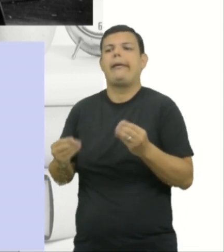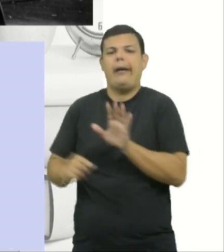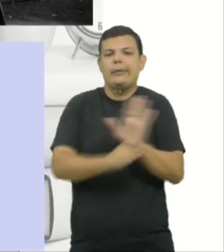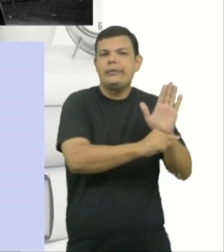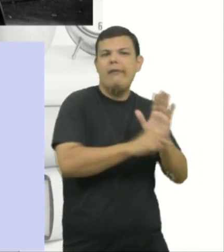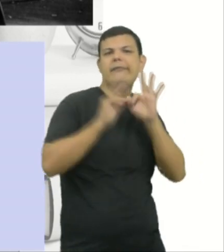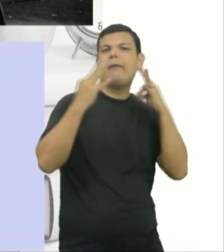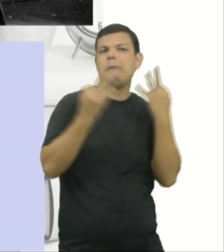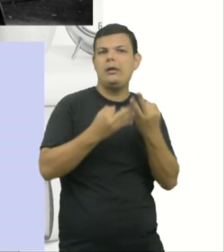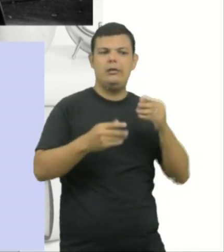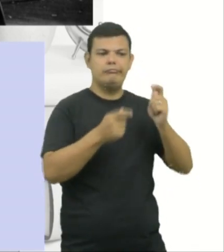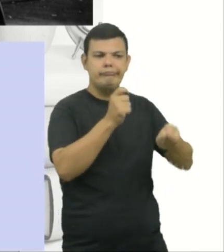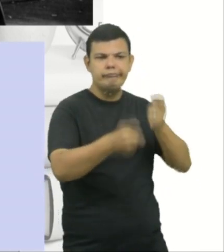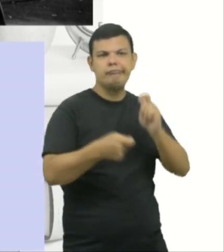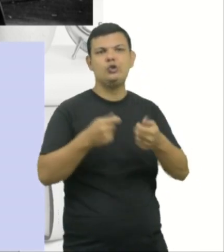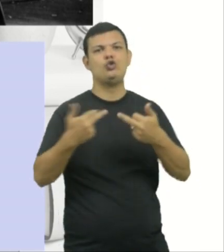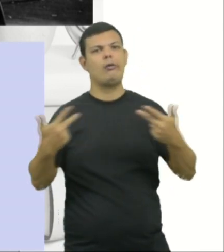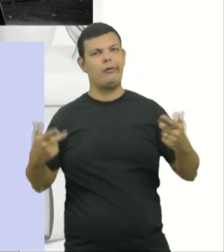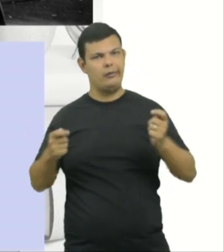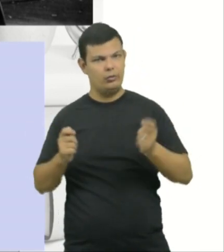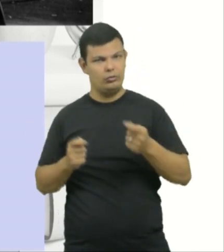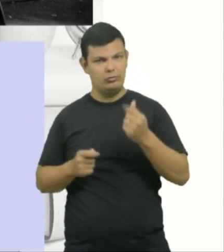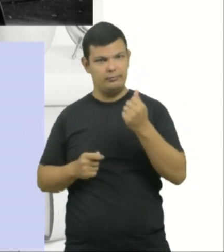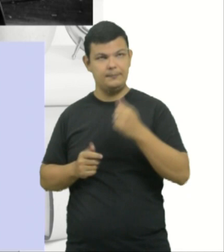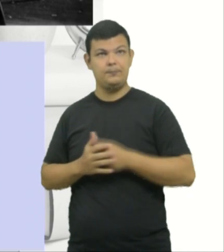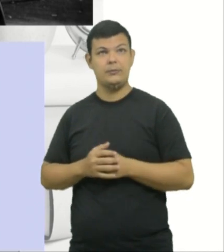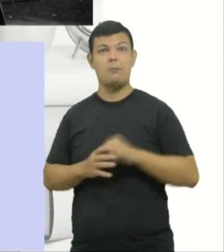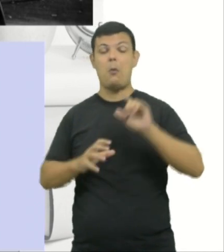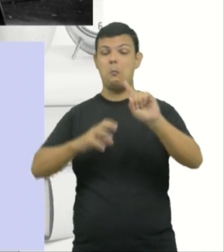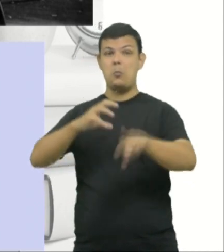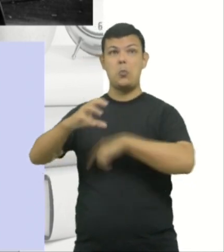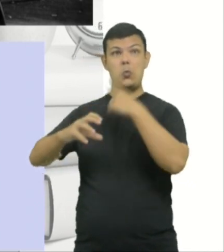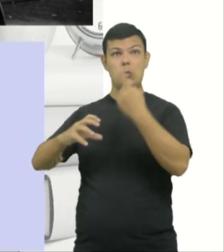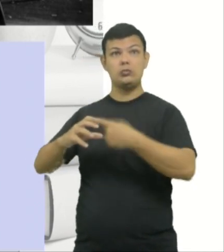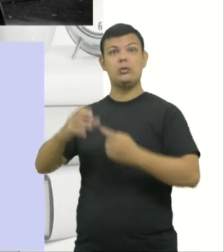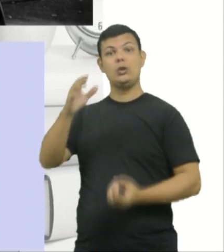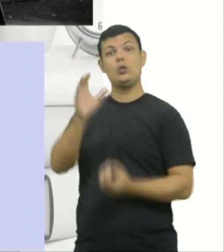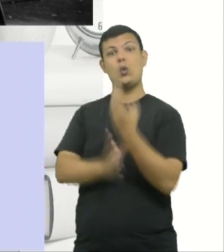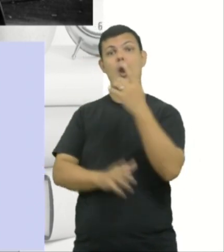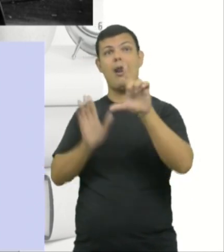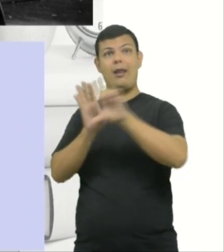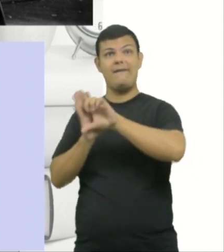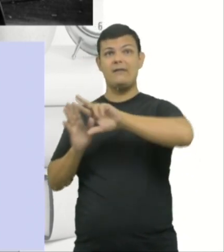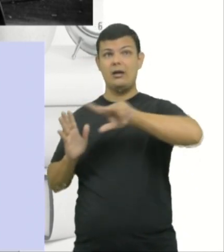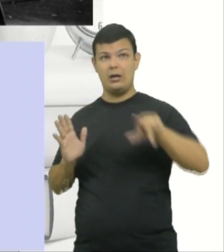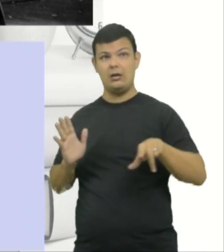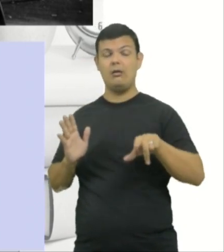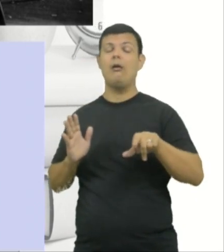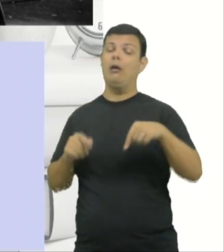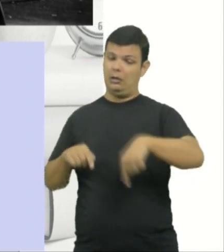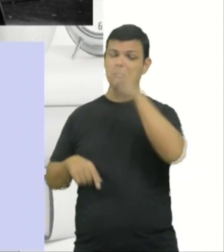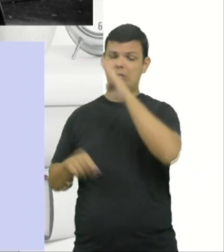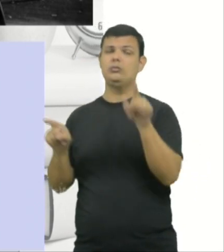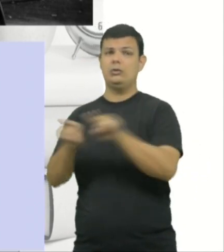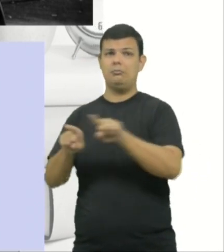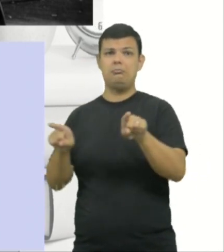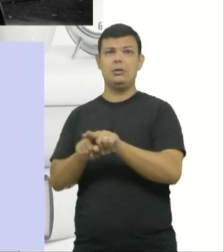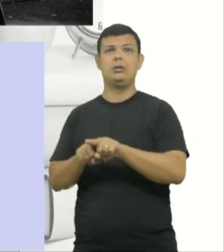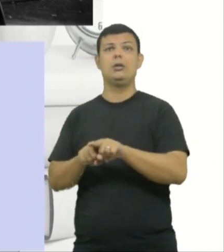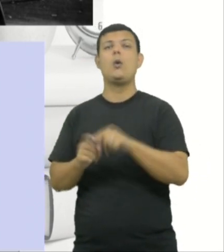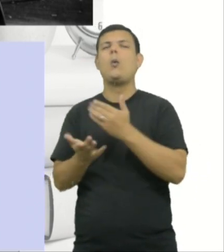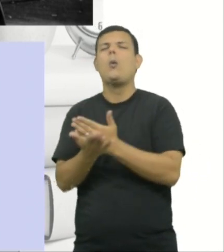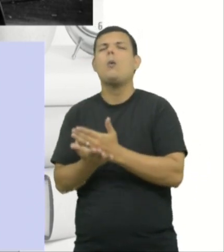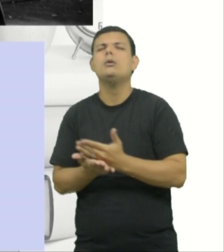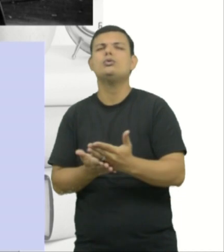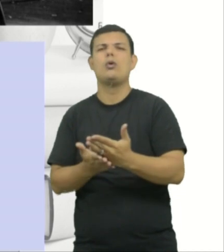famílias. E aí, nós tivemos no mundo criação de várias leis, e no Brasil também, que começaram